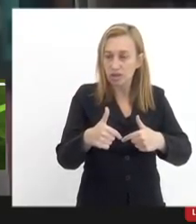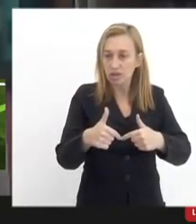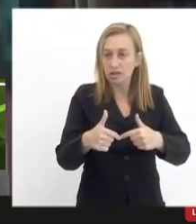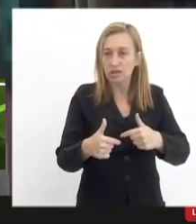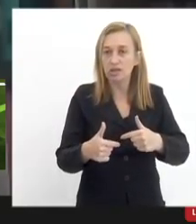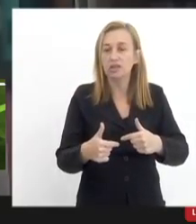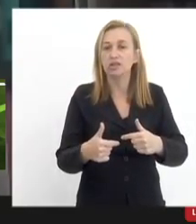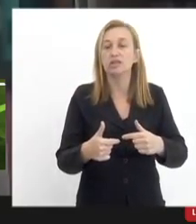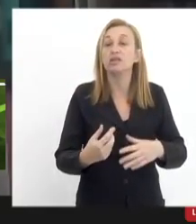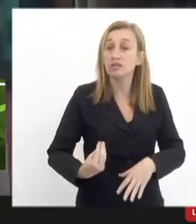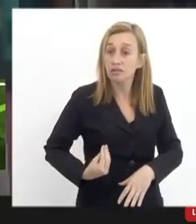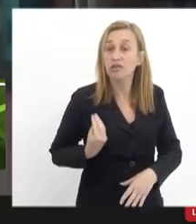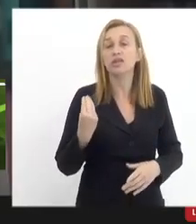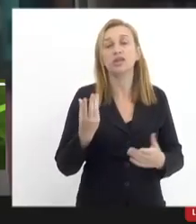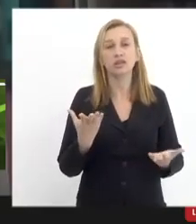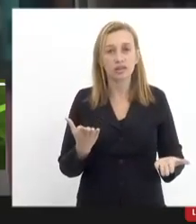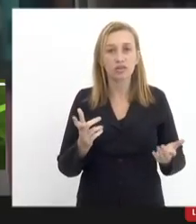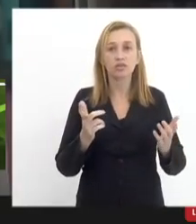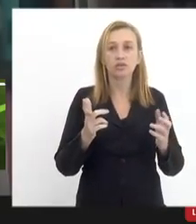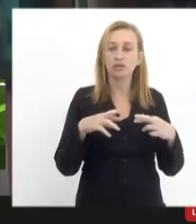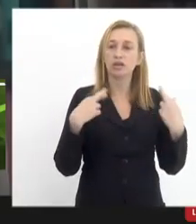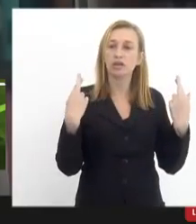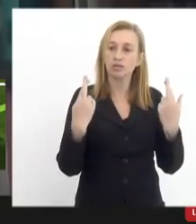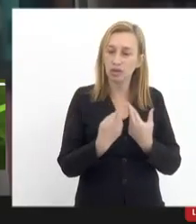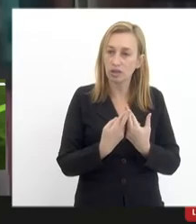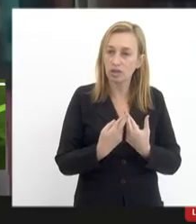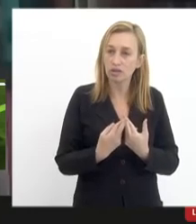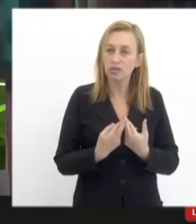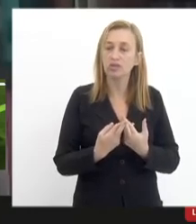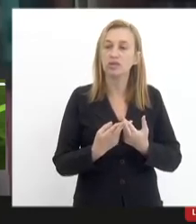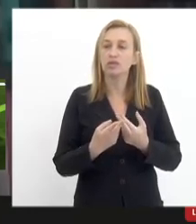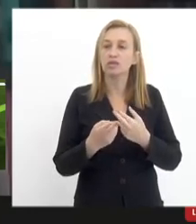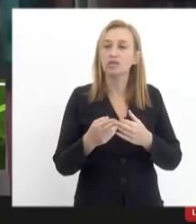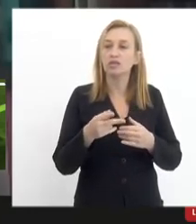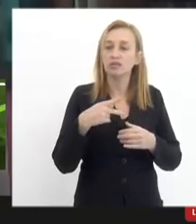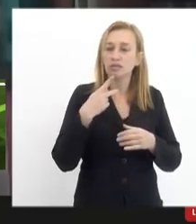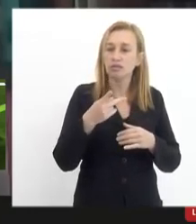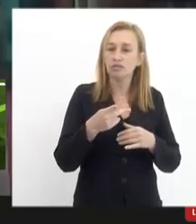fizeram presentes e demandando ações afins.